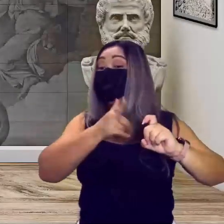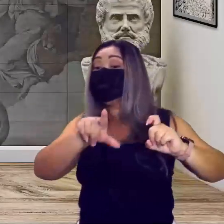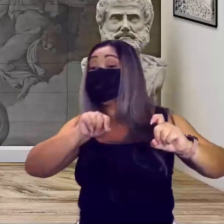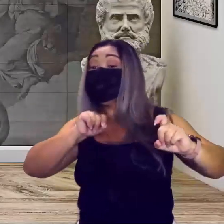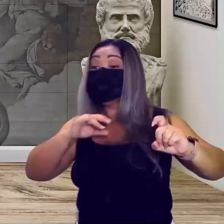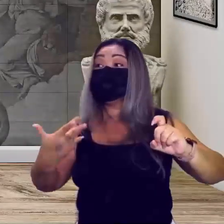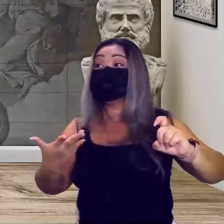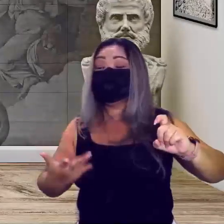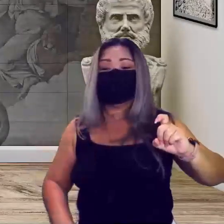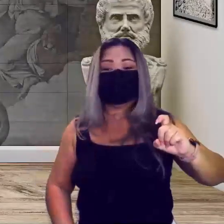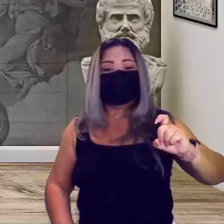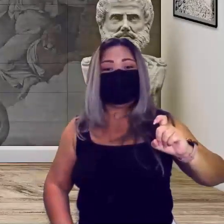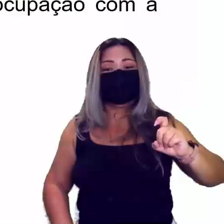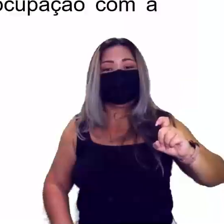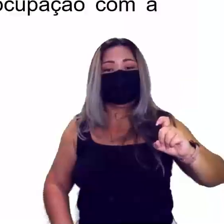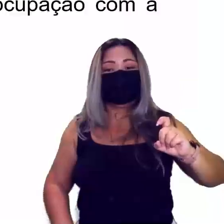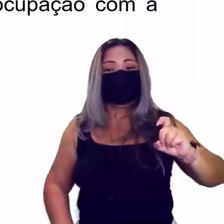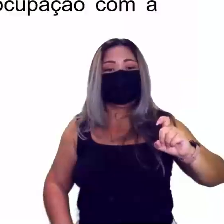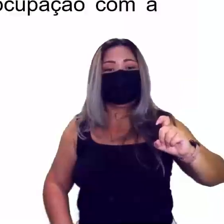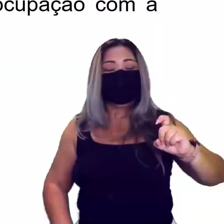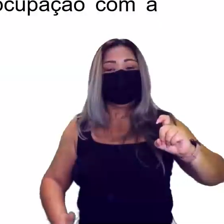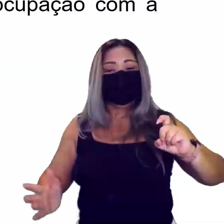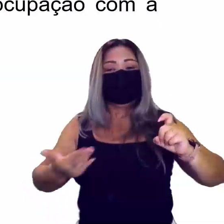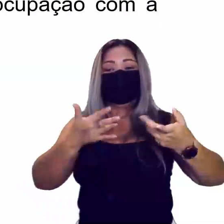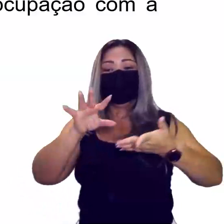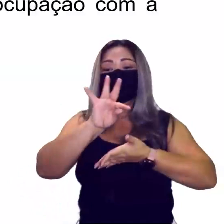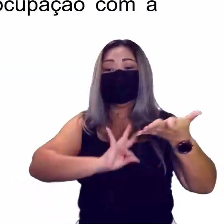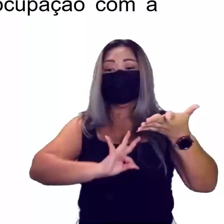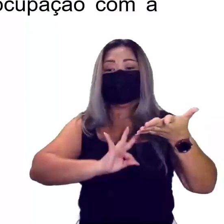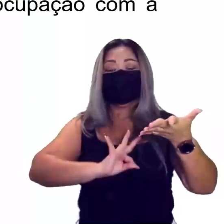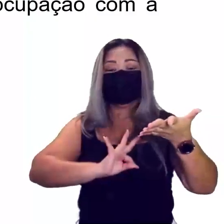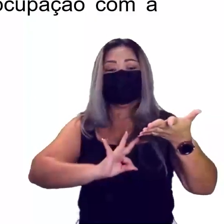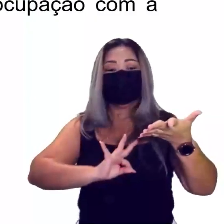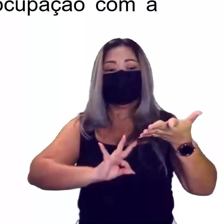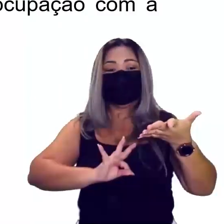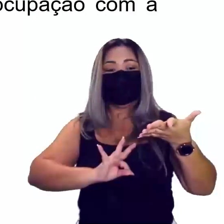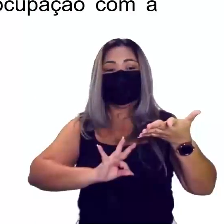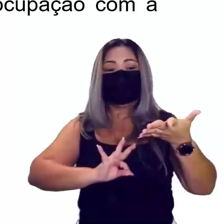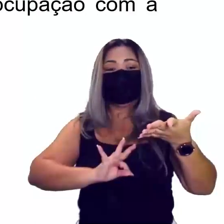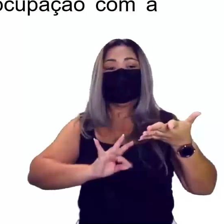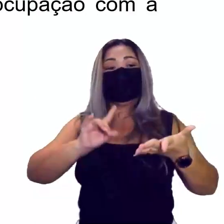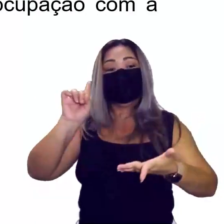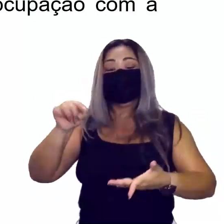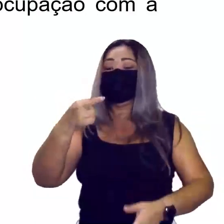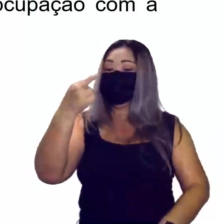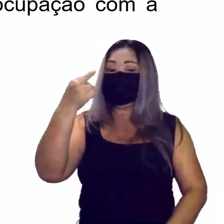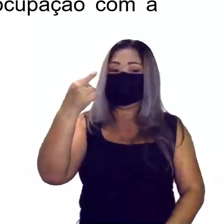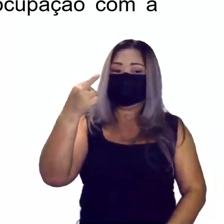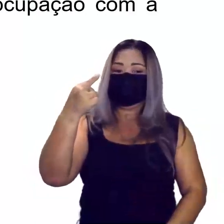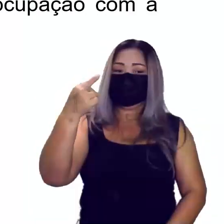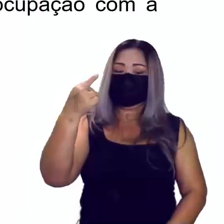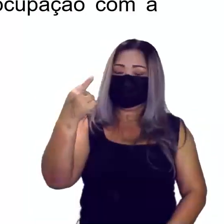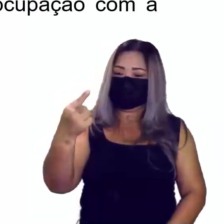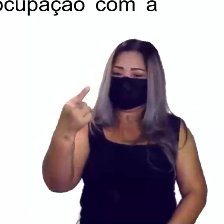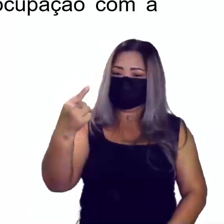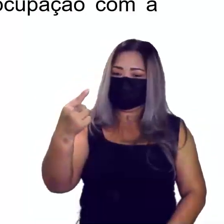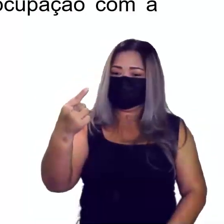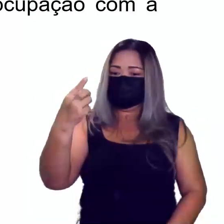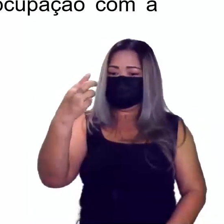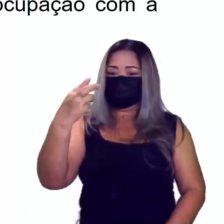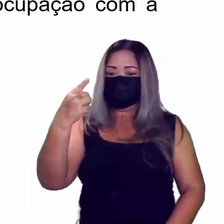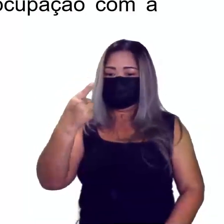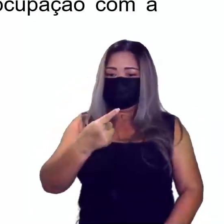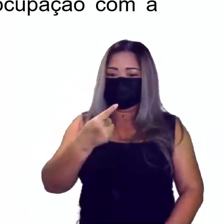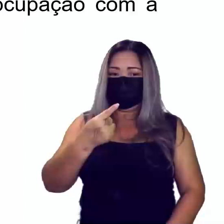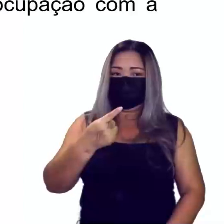é? Vamos lá? O texto vai dizer que 1 e 2, gente, ó. Vamos lá voltar